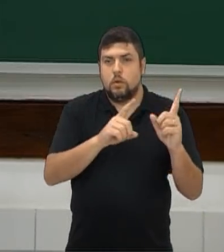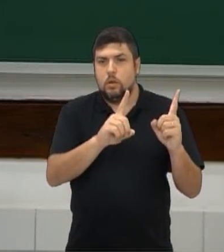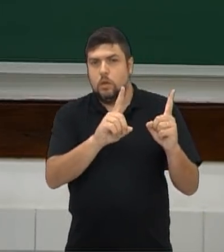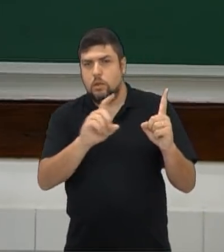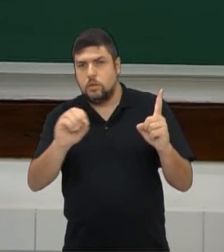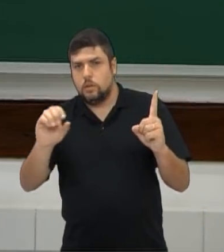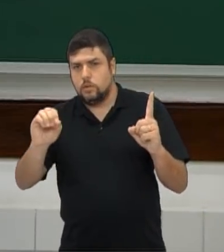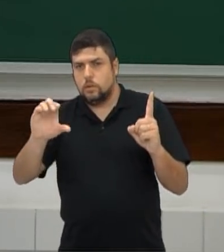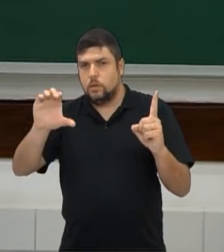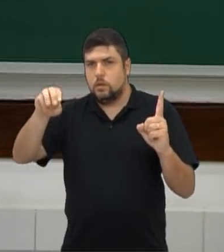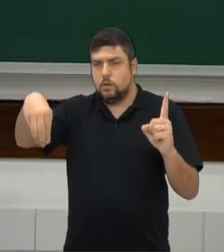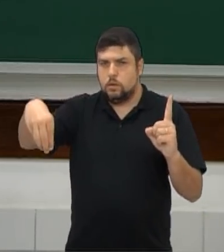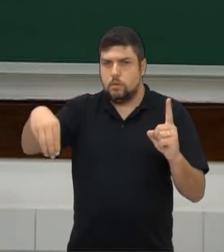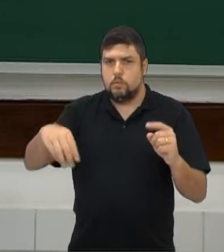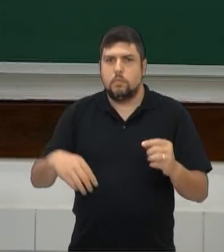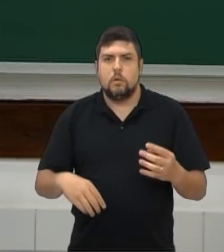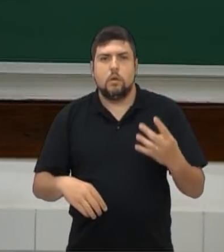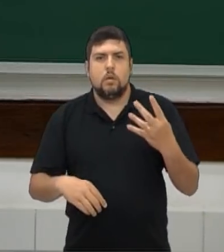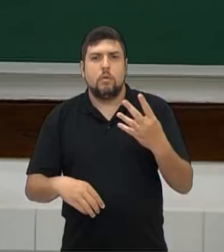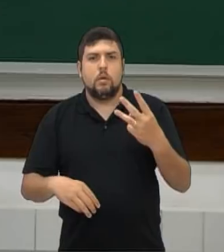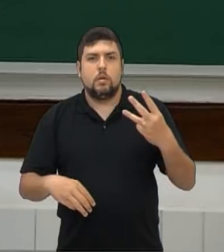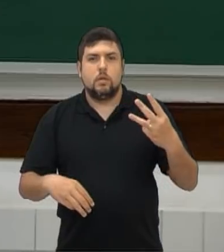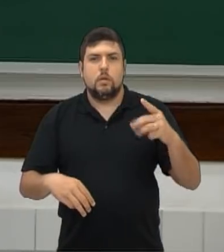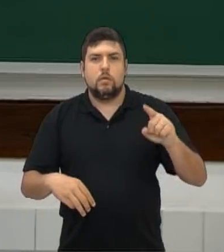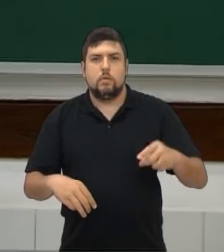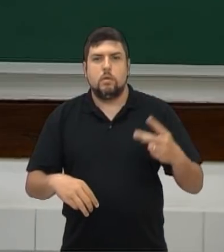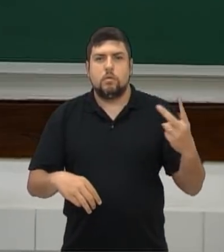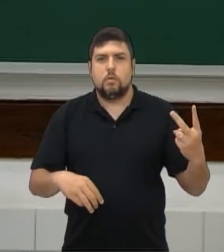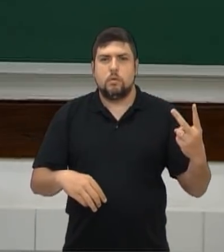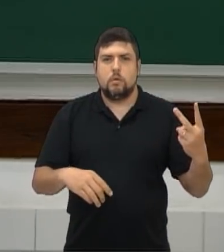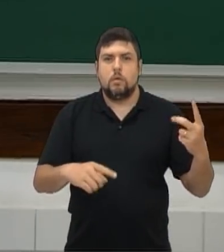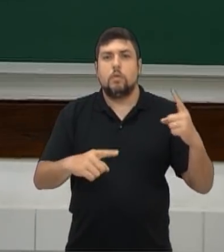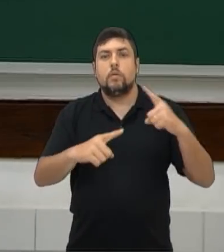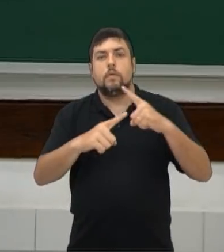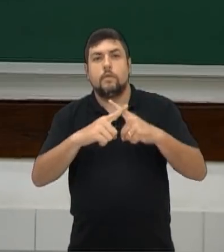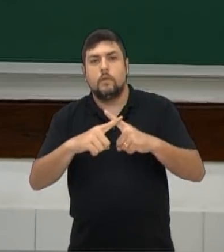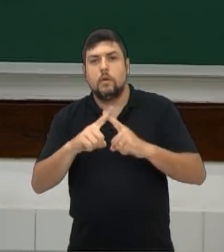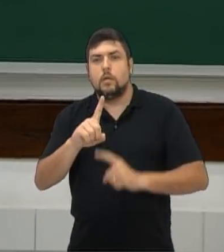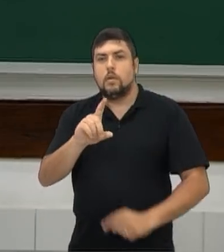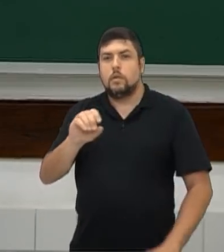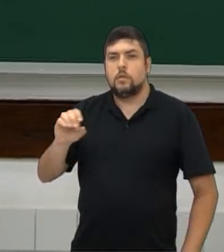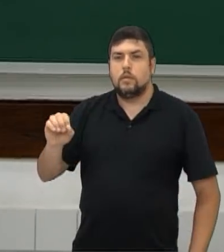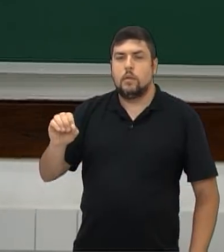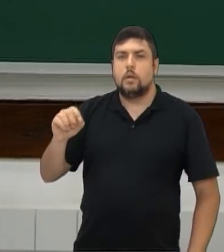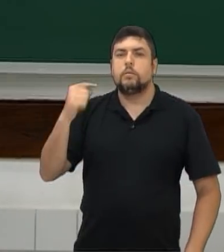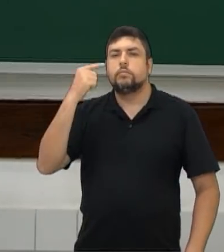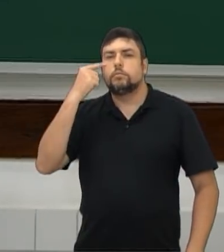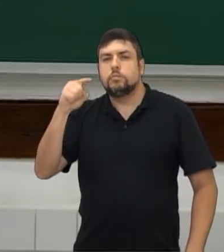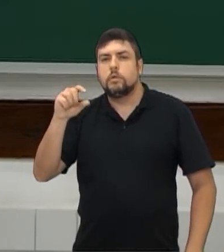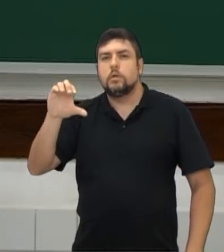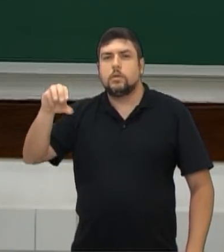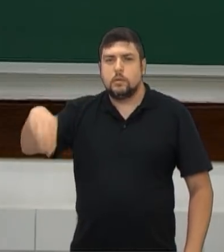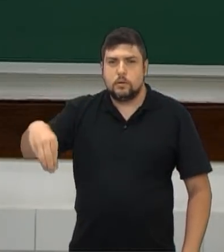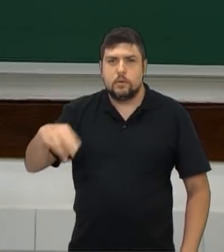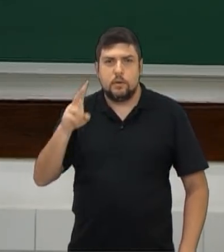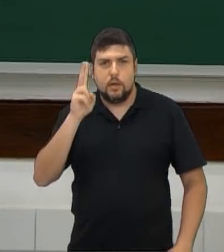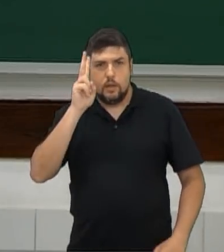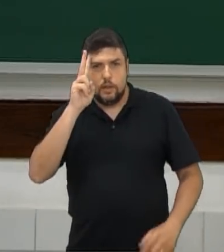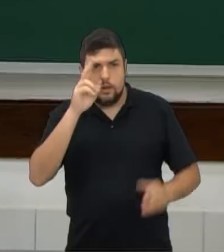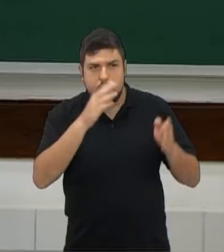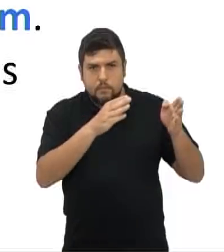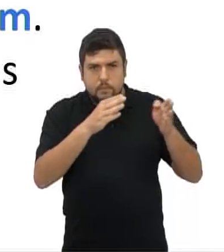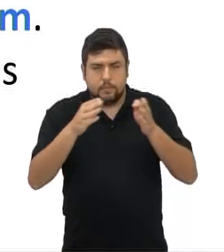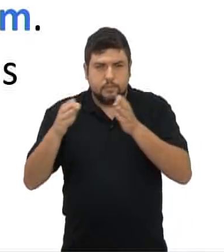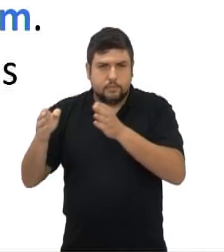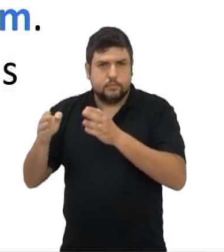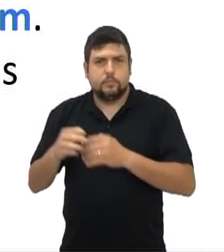centímetros. Então, 43,2 é só eu fazer vezes 100, porque daí eu vou descobrir os centímetros. Lembra das equivalências que vocês